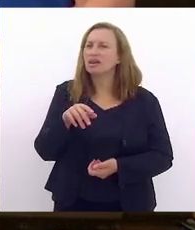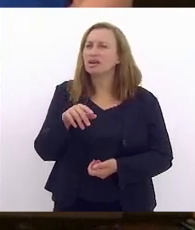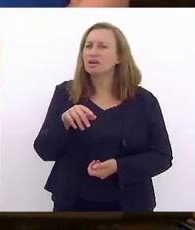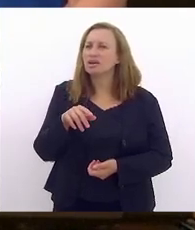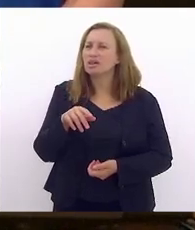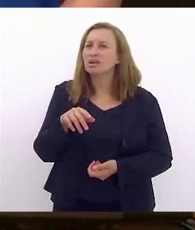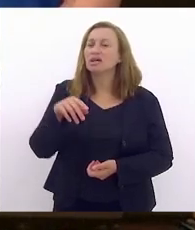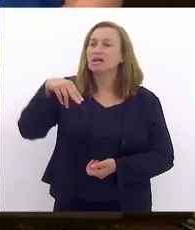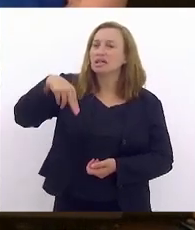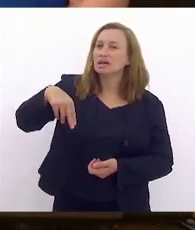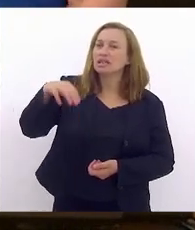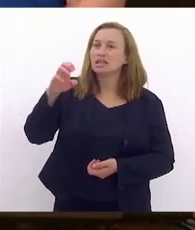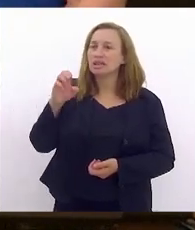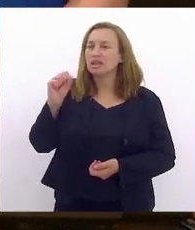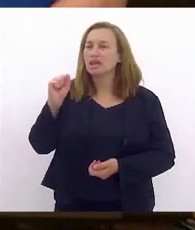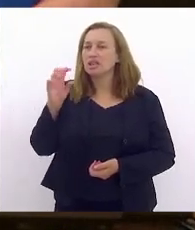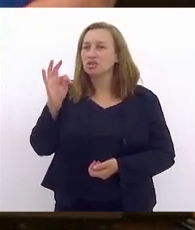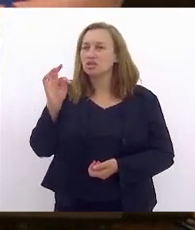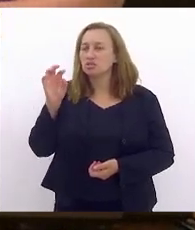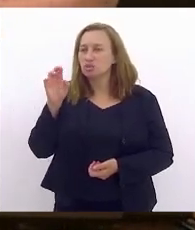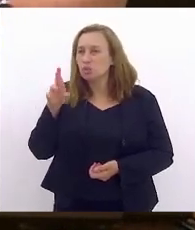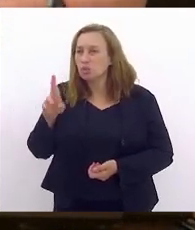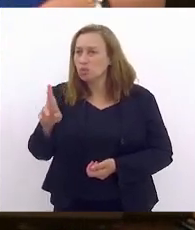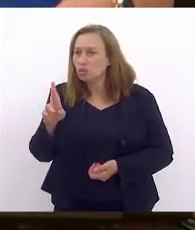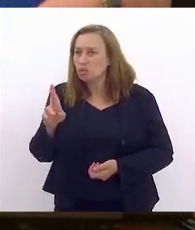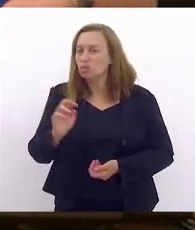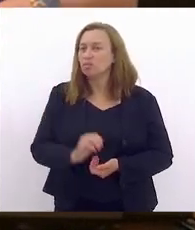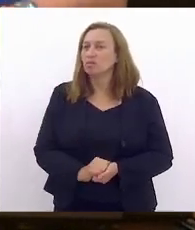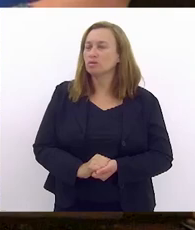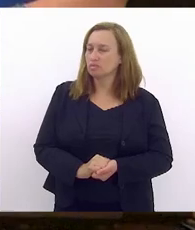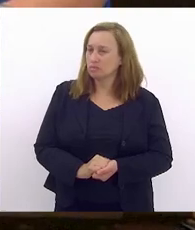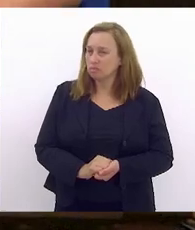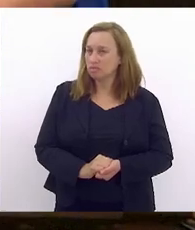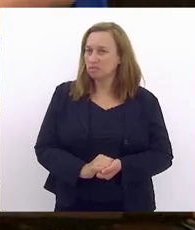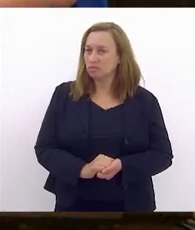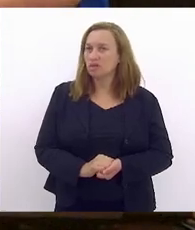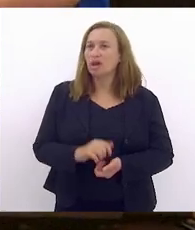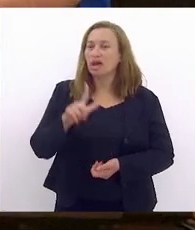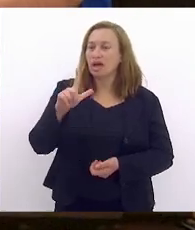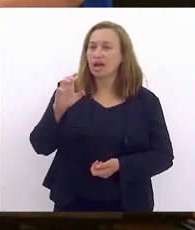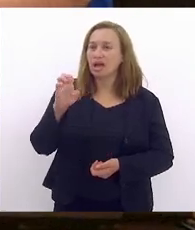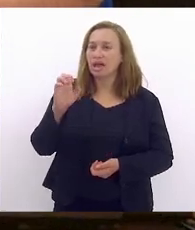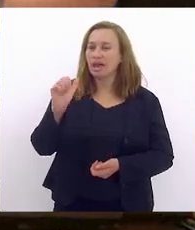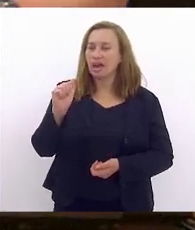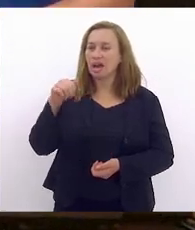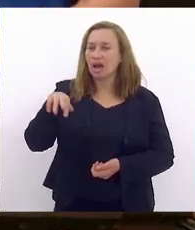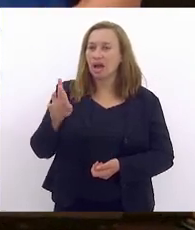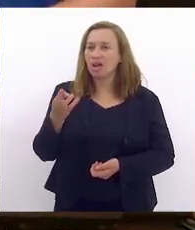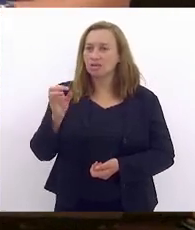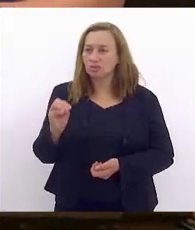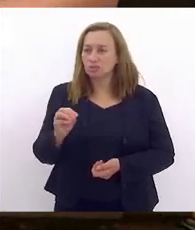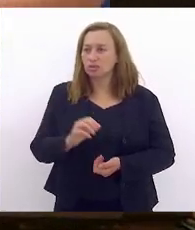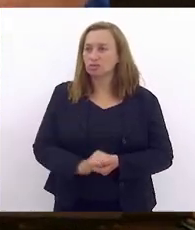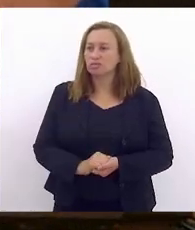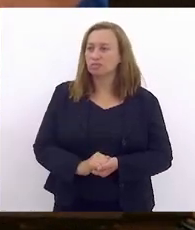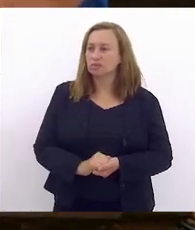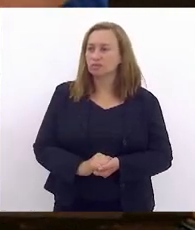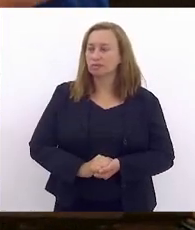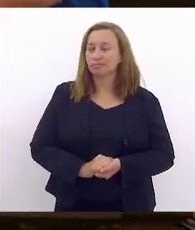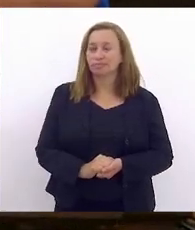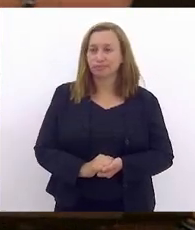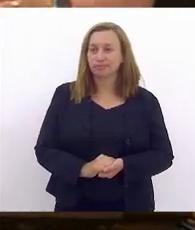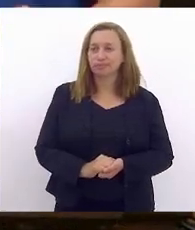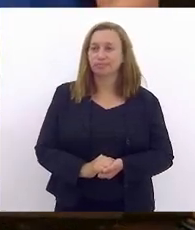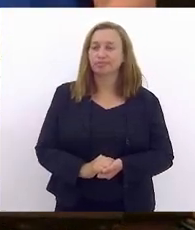Nestor Bonini, presidente da Mocidade Unida de Santa Marta. Leandro de Azevedo, presidente da Flor da Mina do